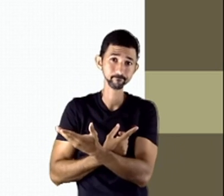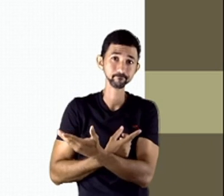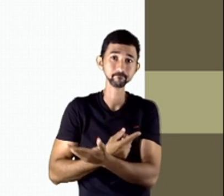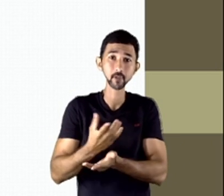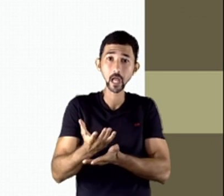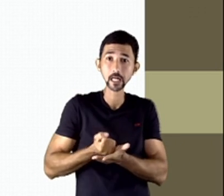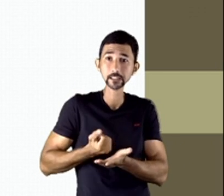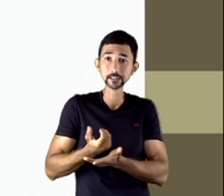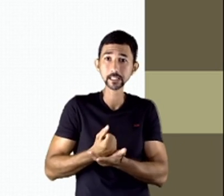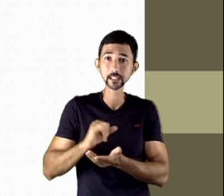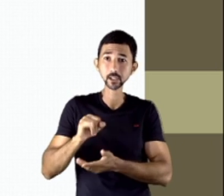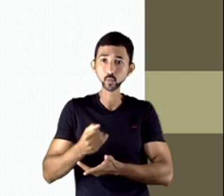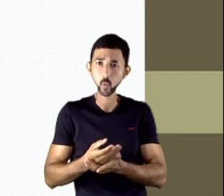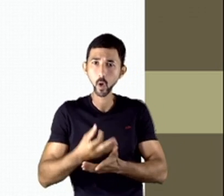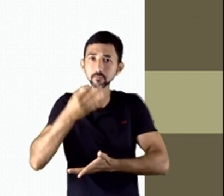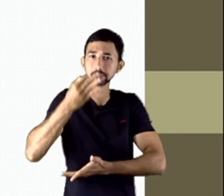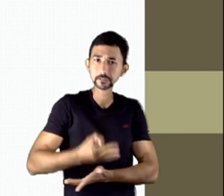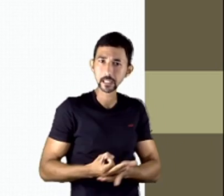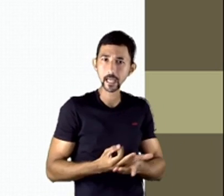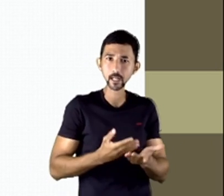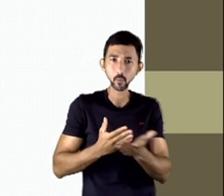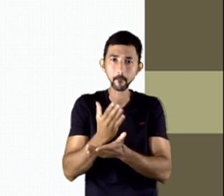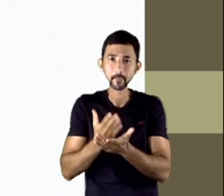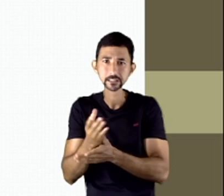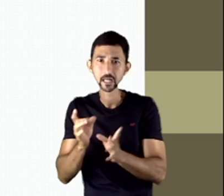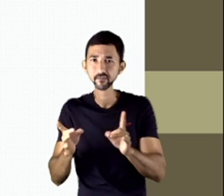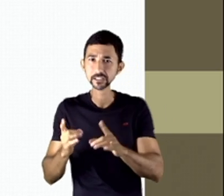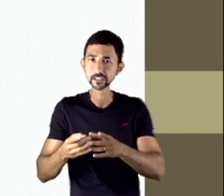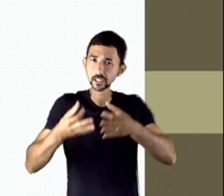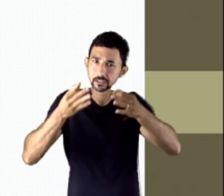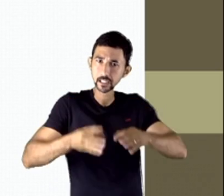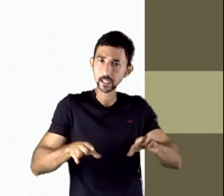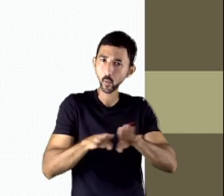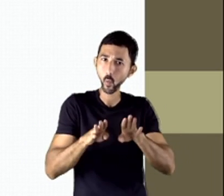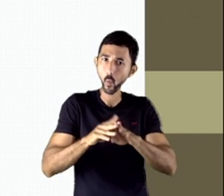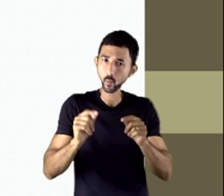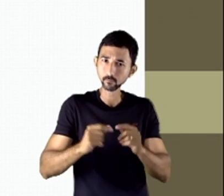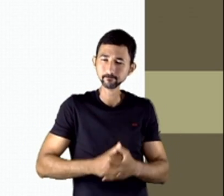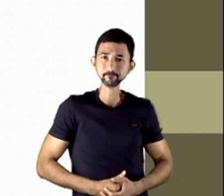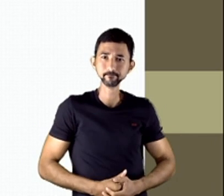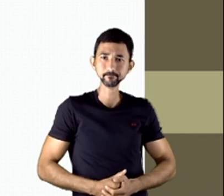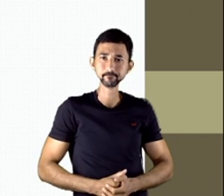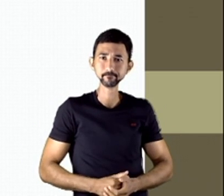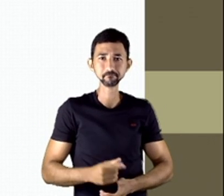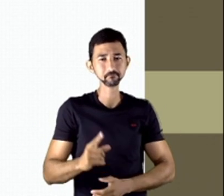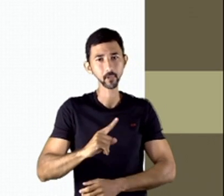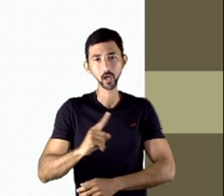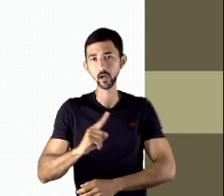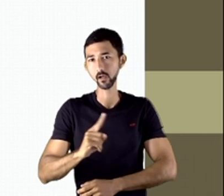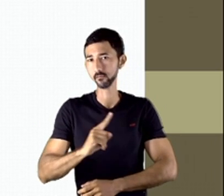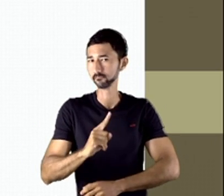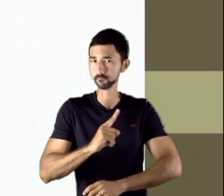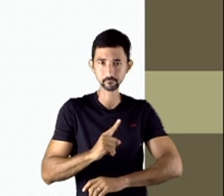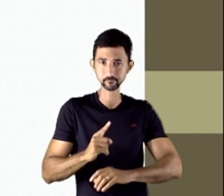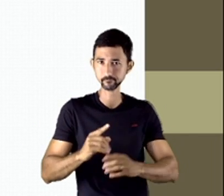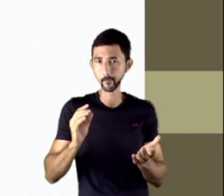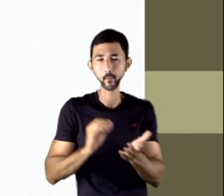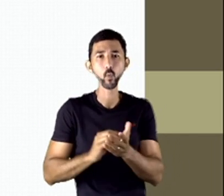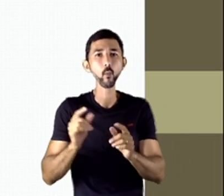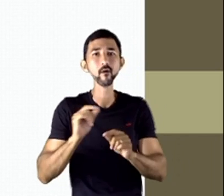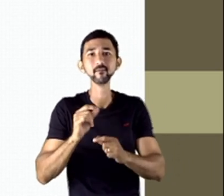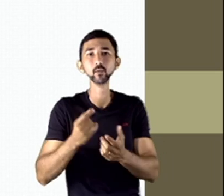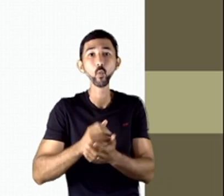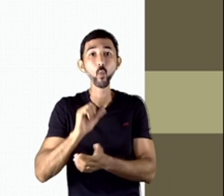receita de João está de acordo com o número de passagens vendidas? Justifique sua resposta. A resposta é não. Por que não?